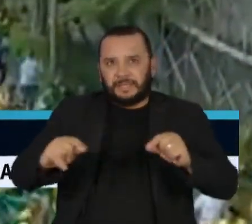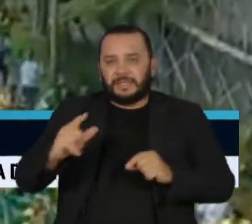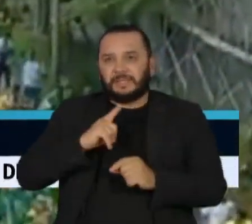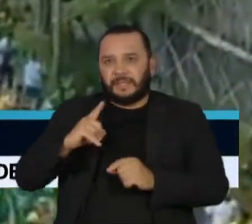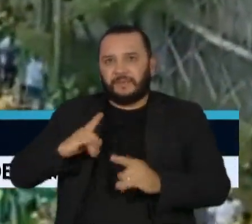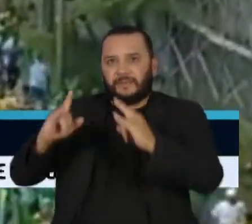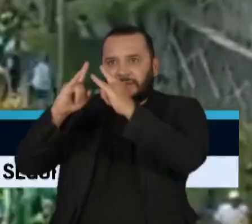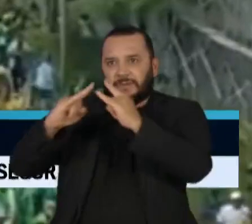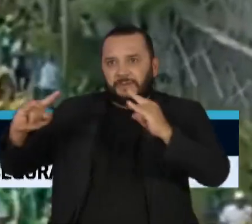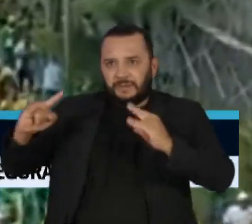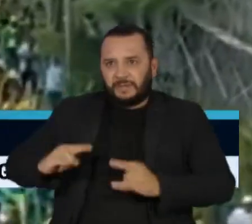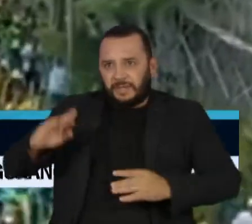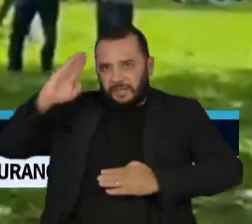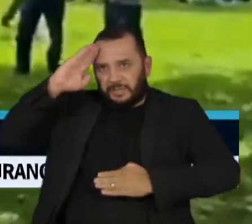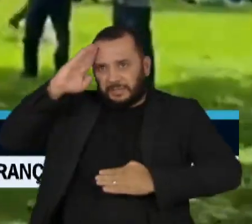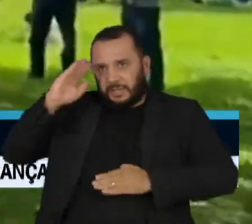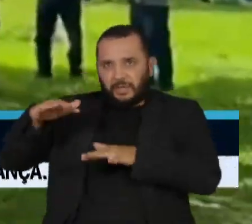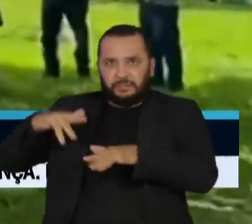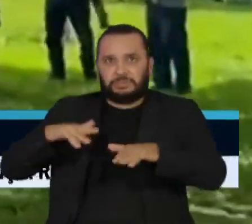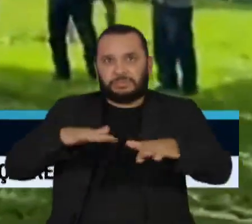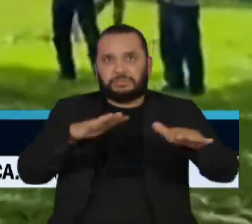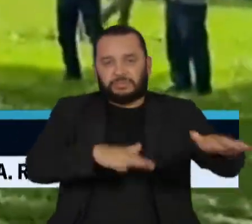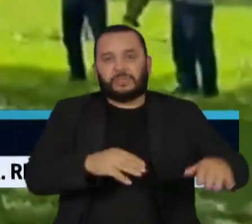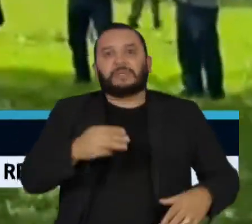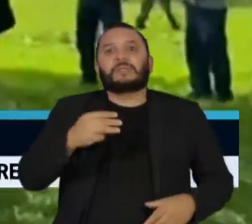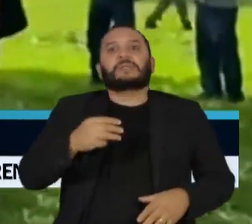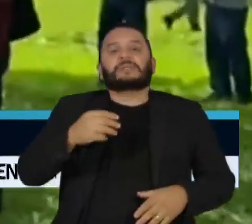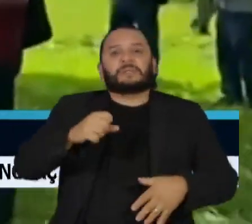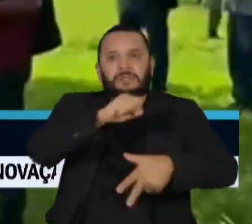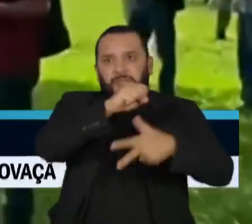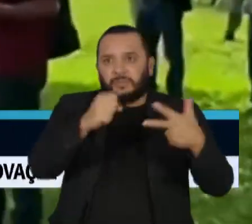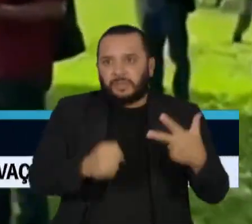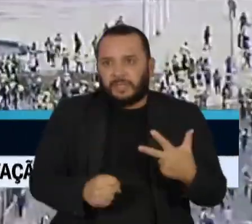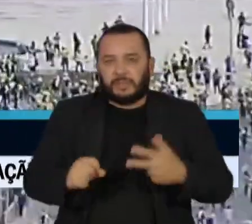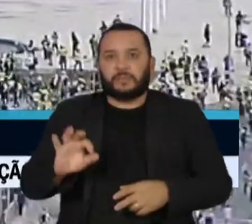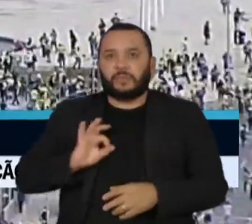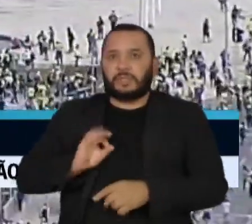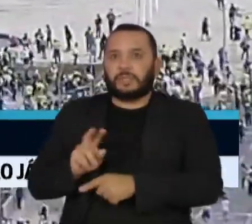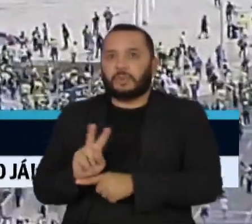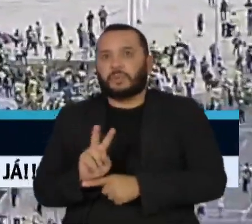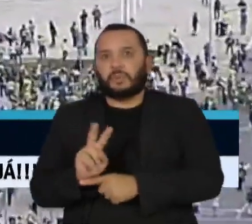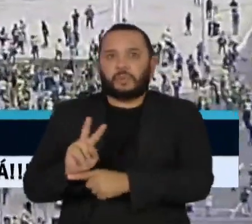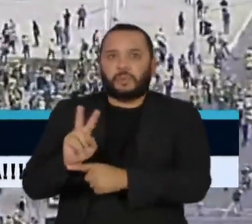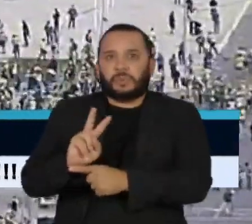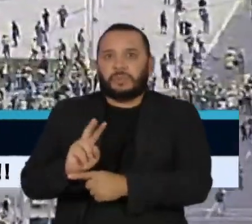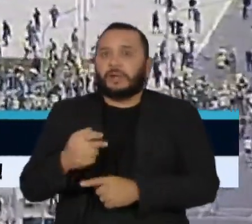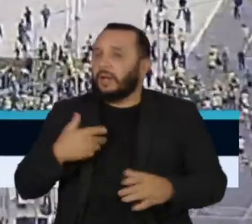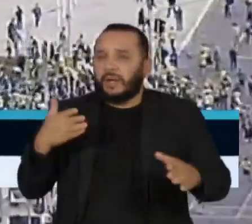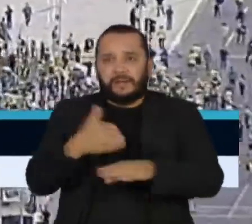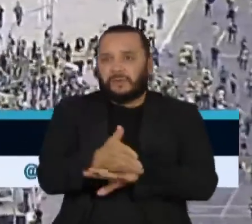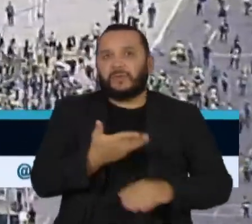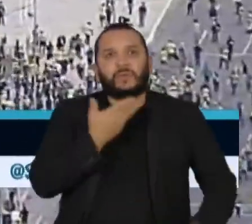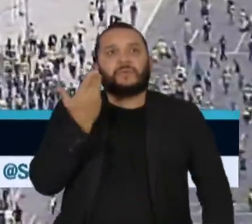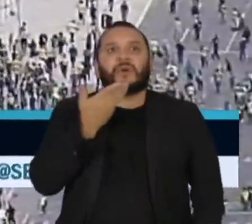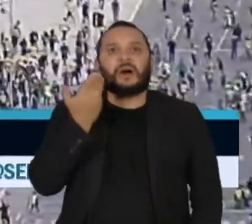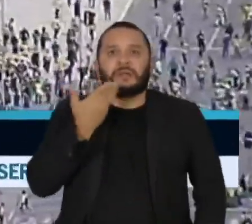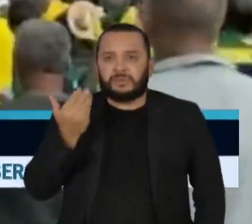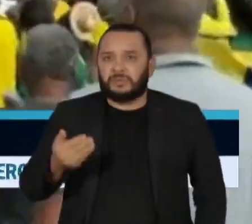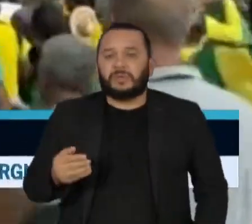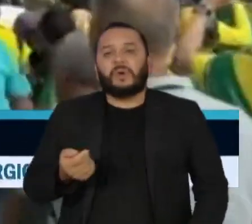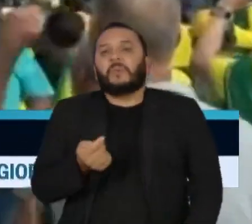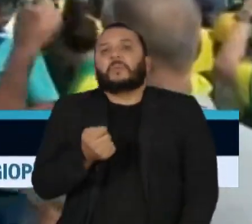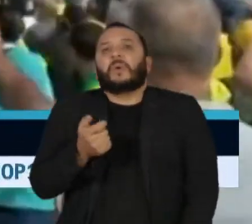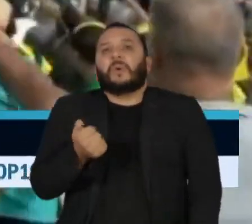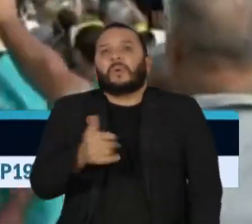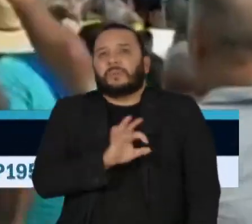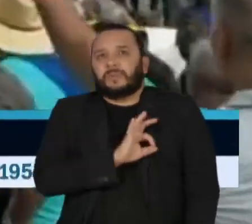no quartel-general do Exército à Praça dos Três Poderes, escoltado pela polícia. A invasão foi fácil. O pouco efetivo não